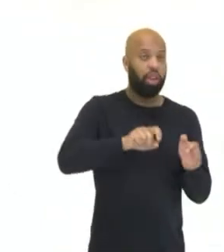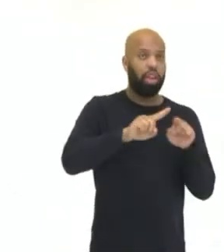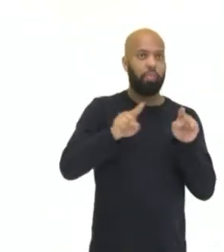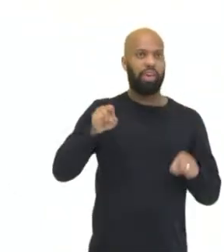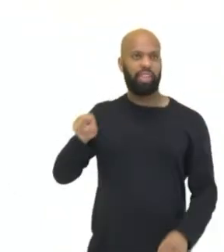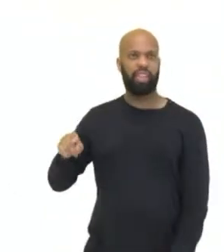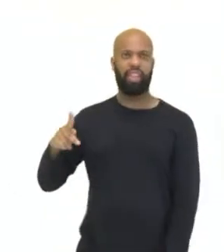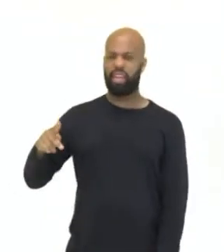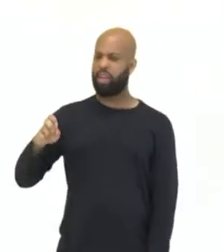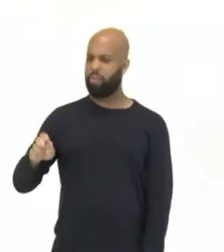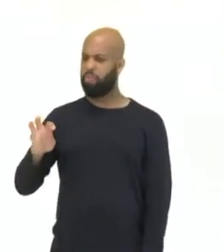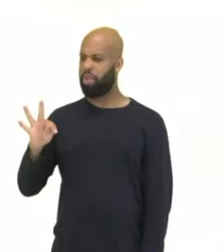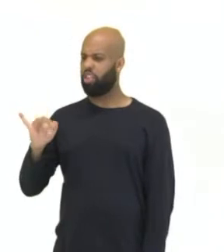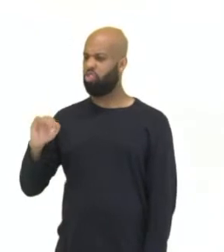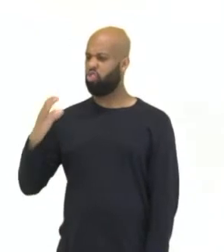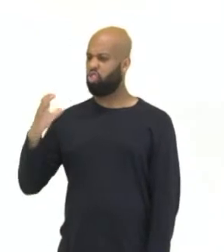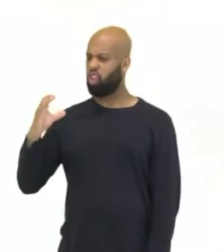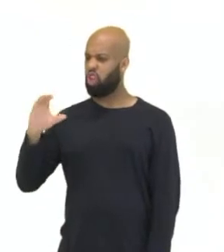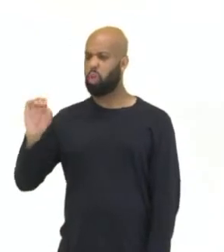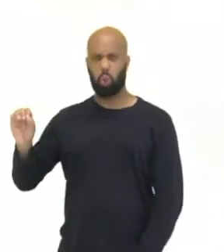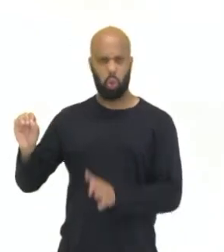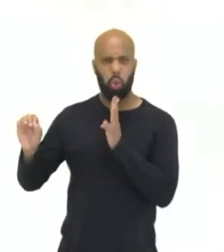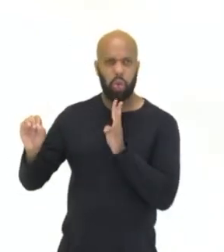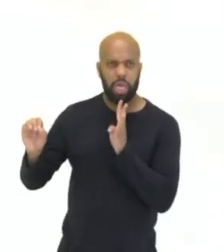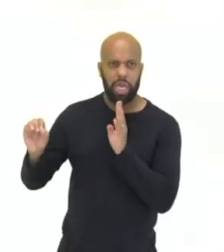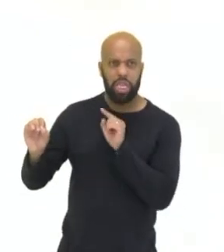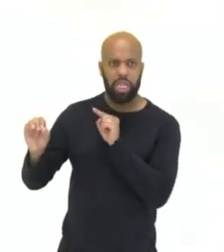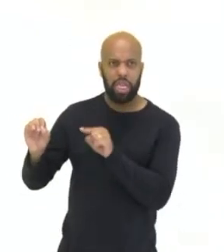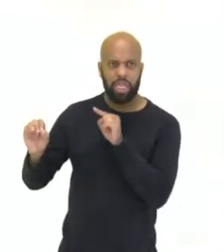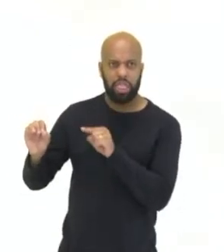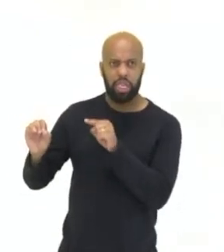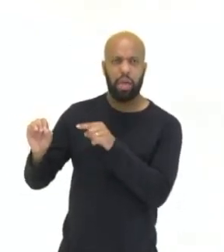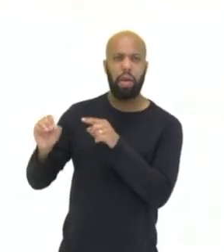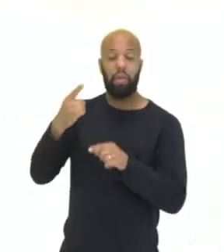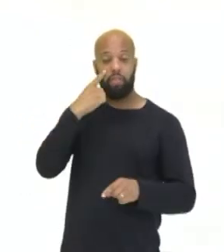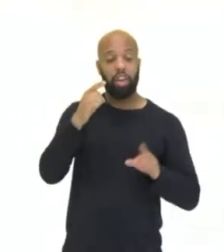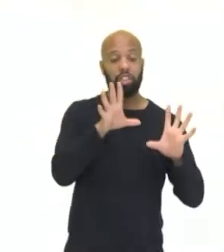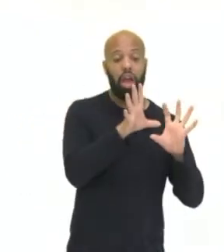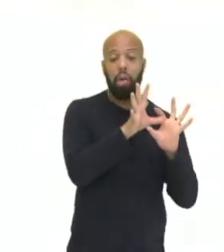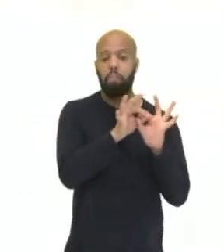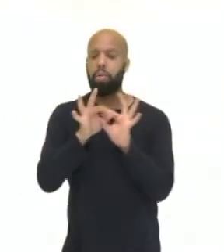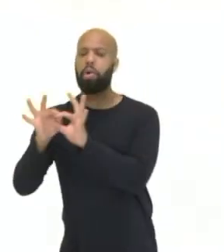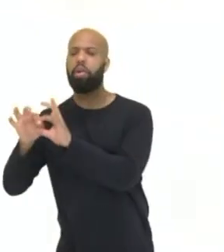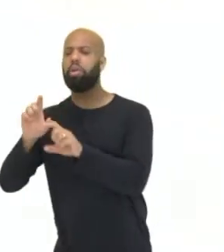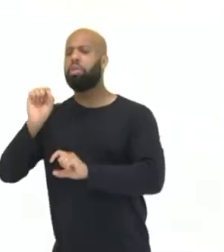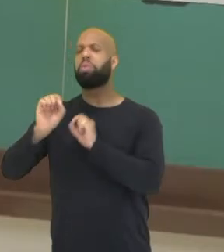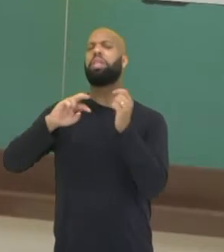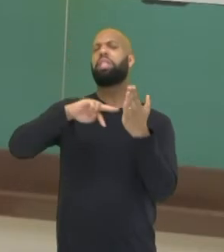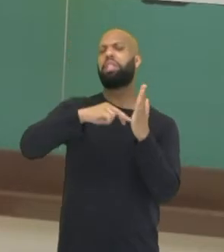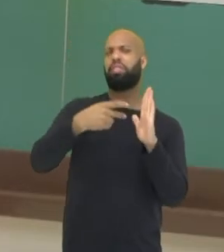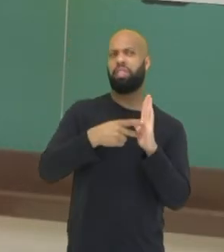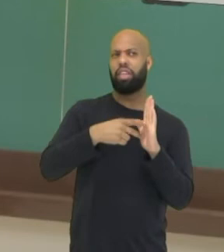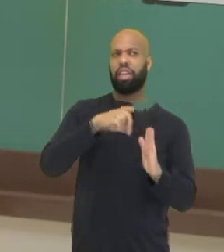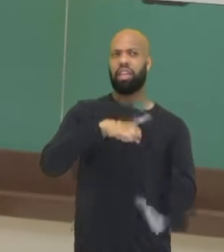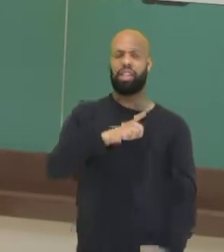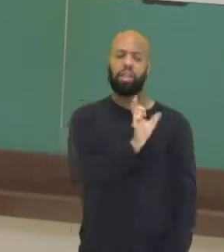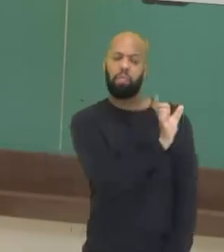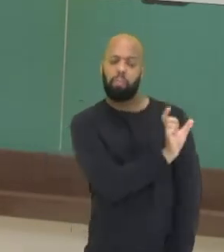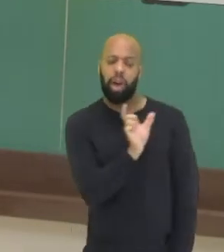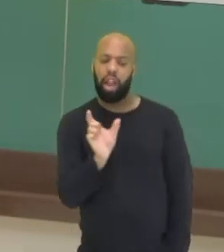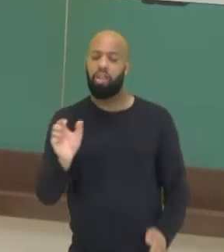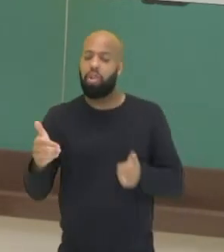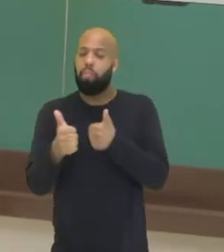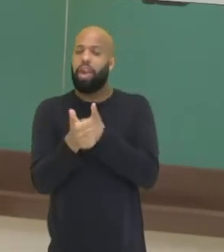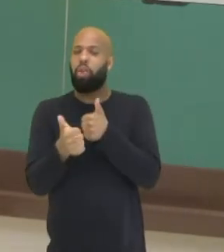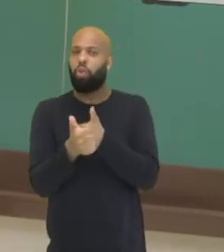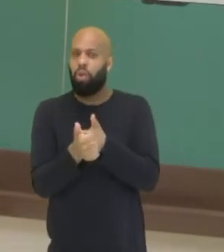a outra, petiço, é possível que não conheça. Então, observando o contexto, ou seja, as palavras que estão próximas,